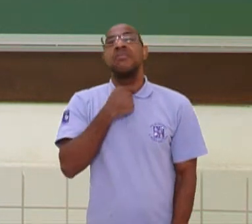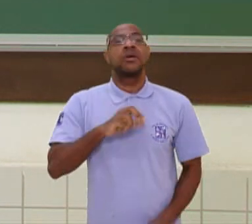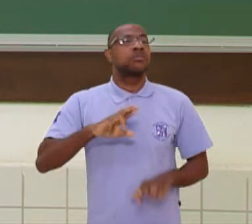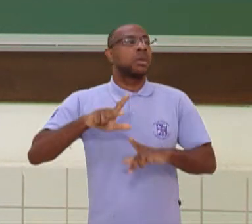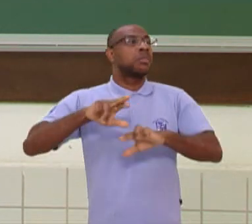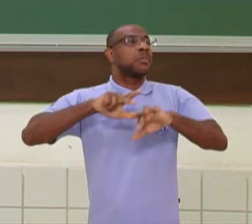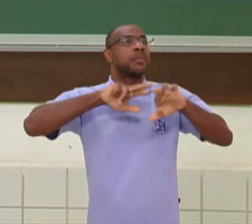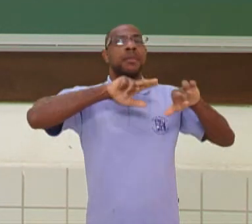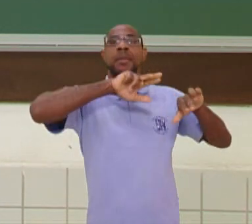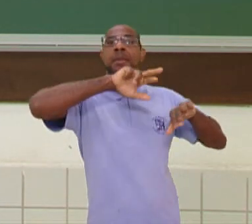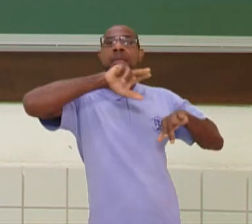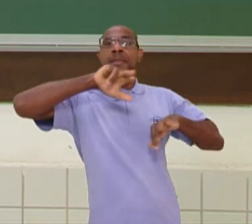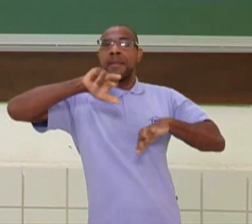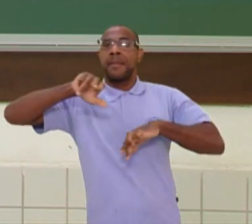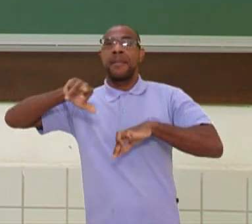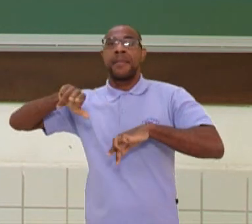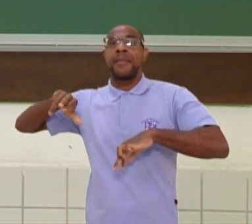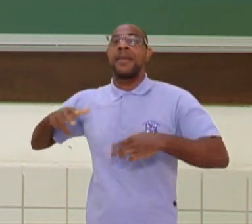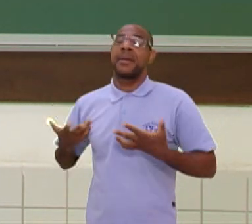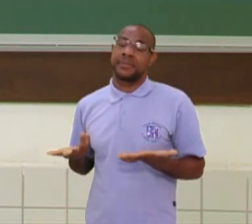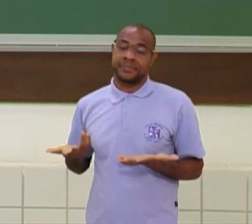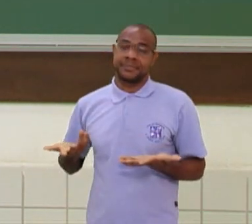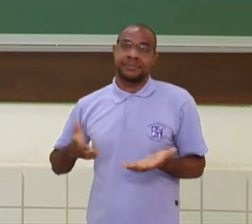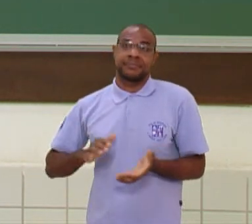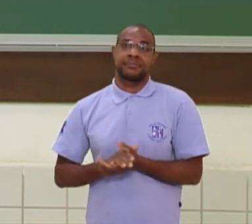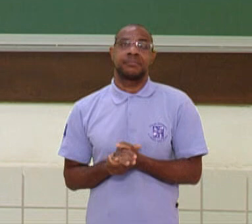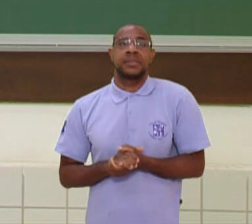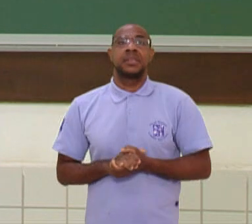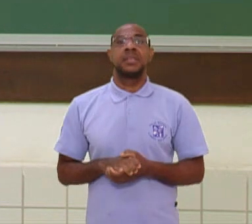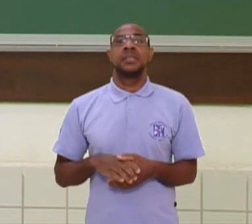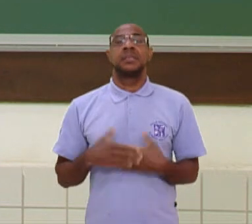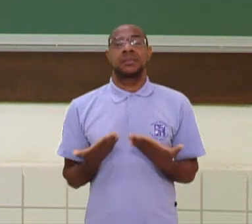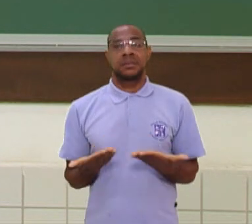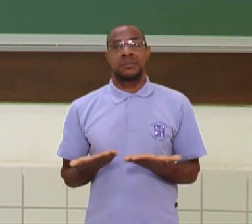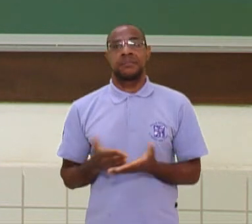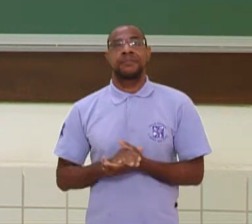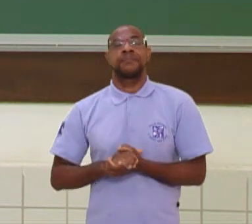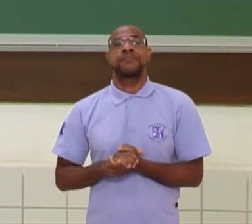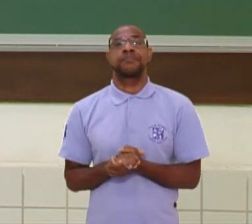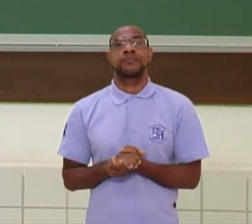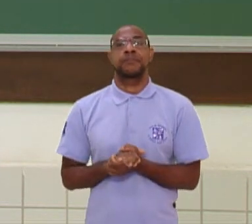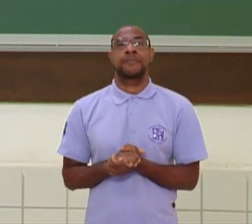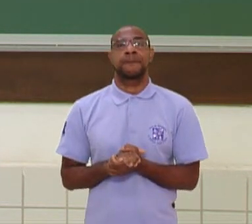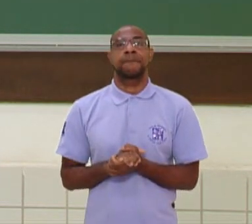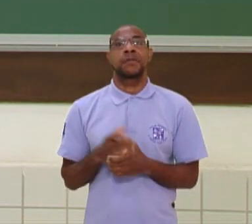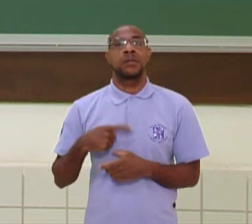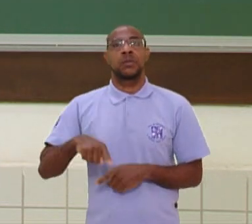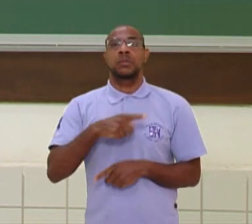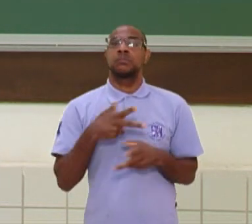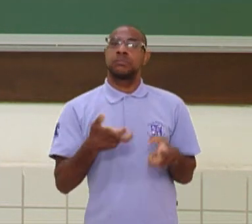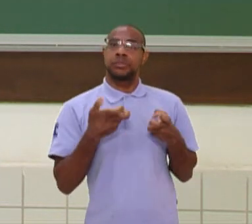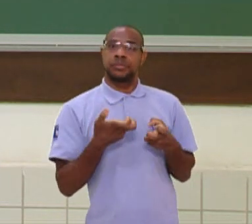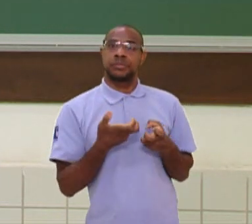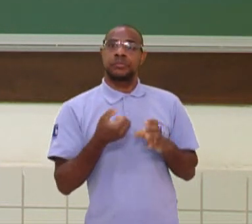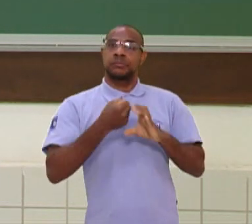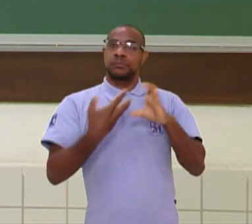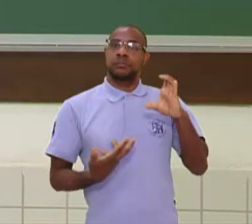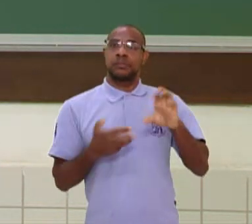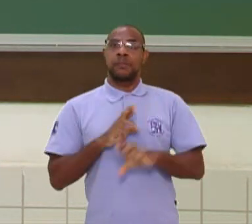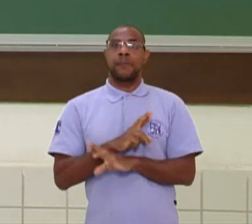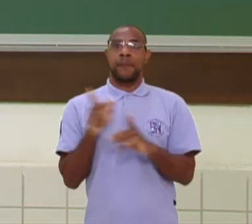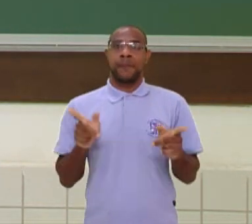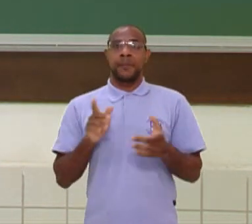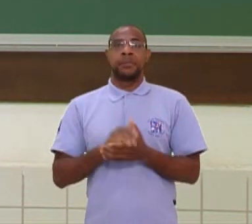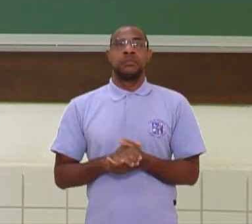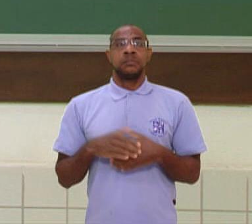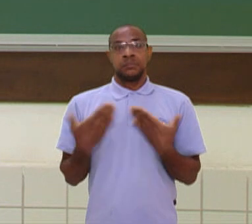o seu professor tem outra, você tem outra, seus familiares têm outras, amigos, irmãos, e assim você consegue estar tendo essa caracterização.